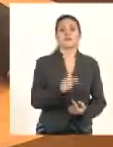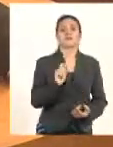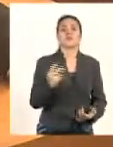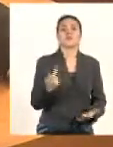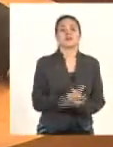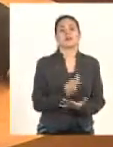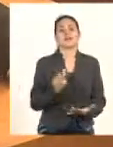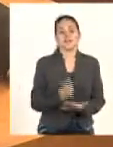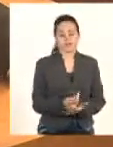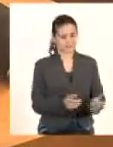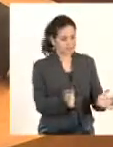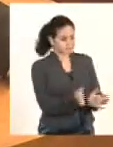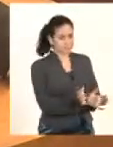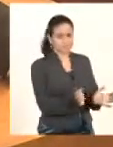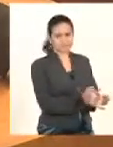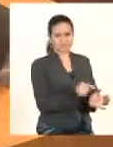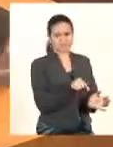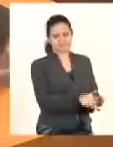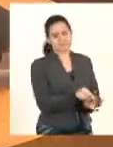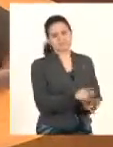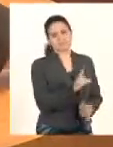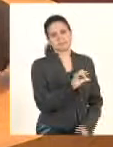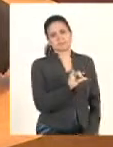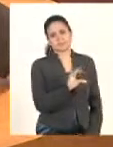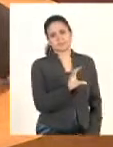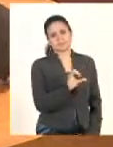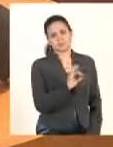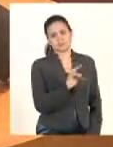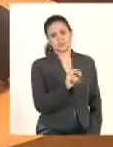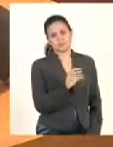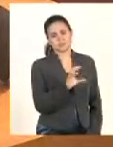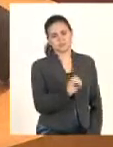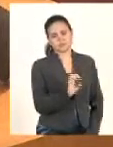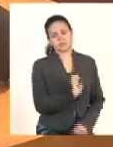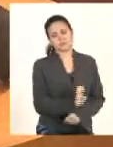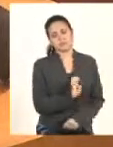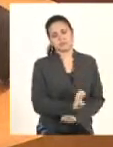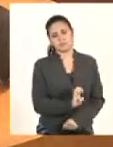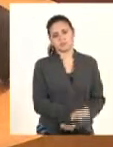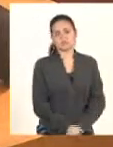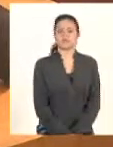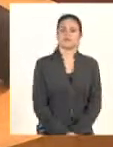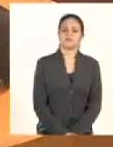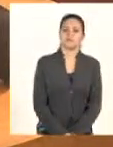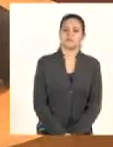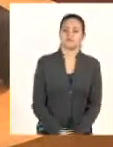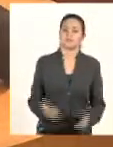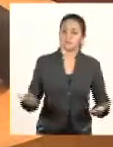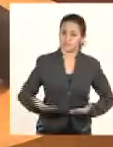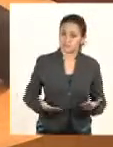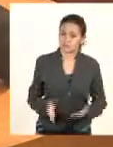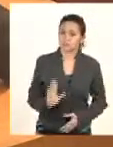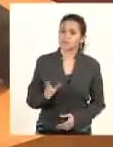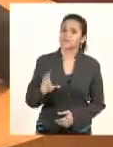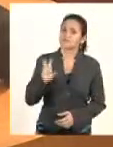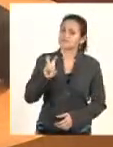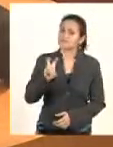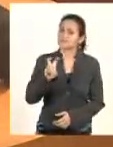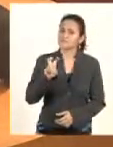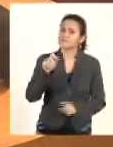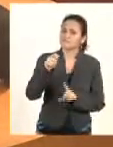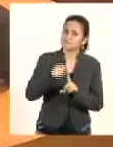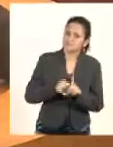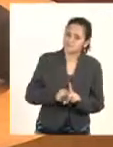da Comissão de Licitação do Estado. E agora, 5 meses depois, 5 meses